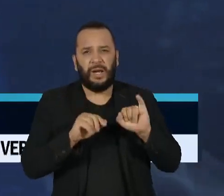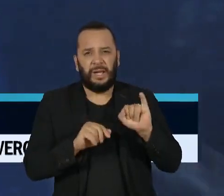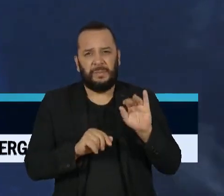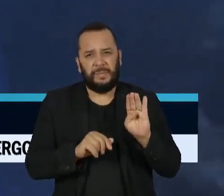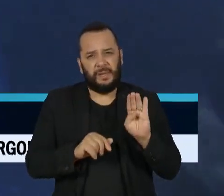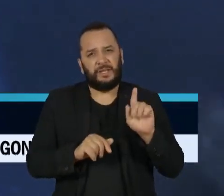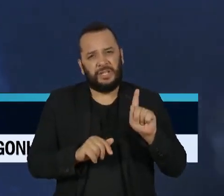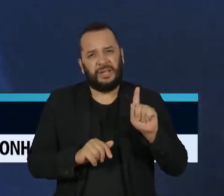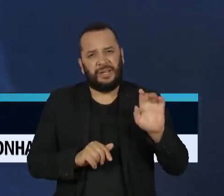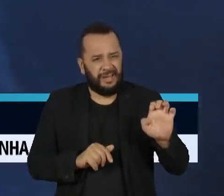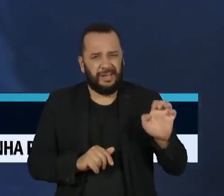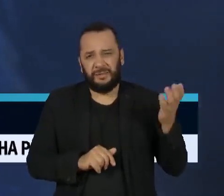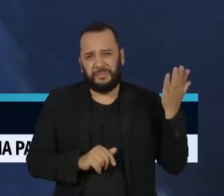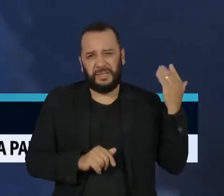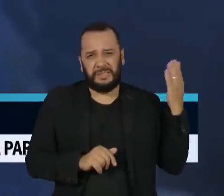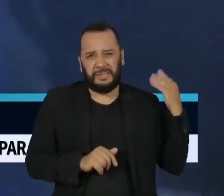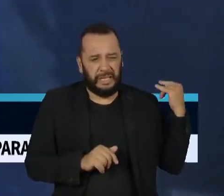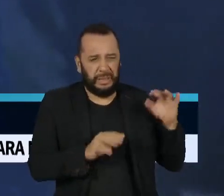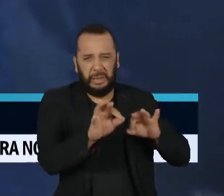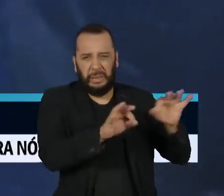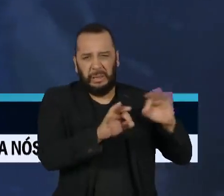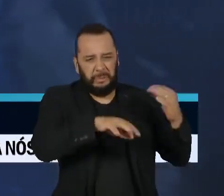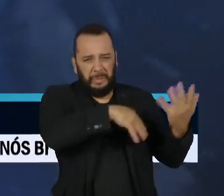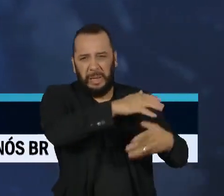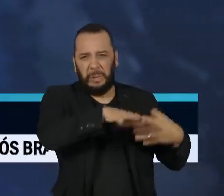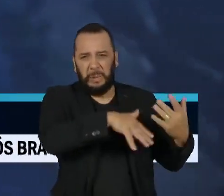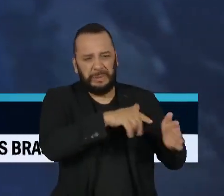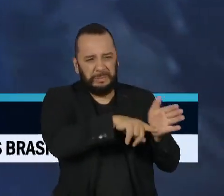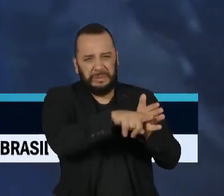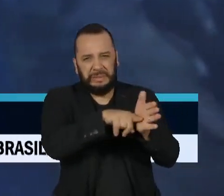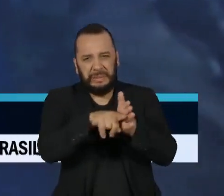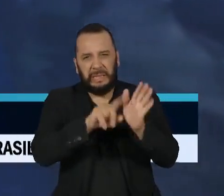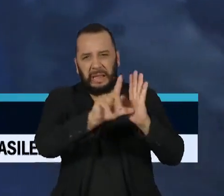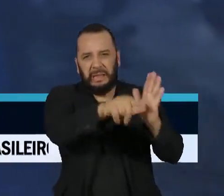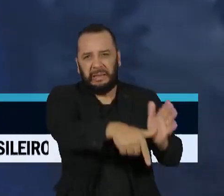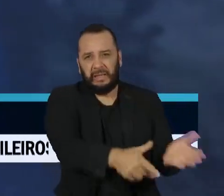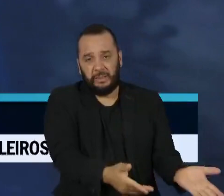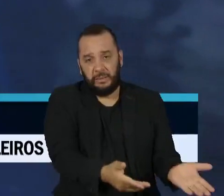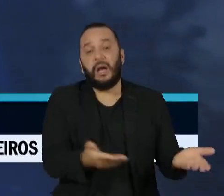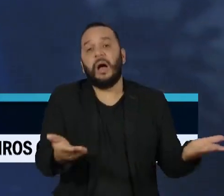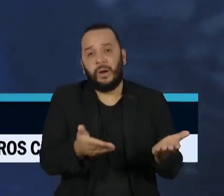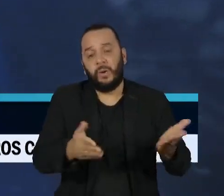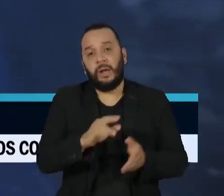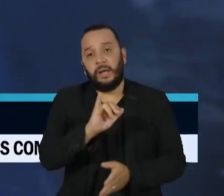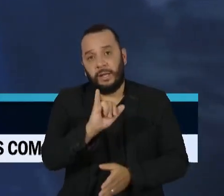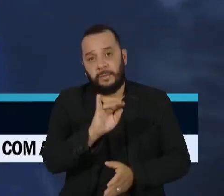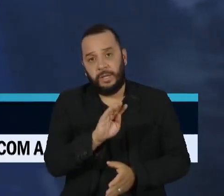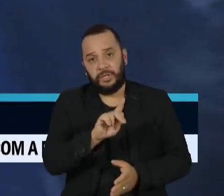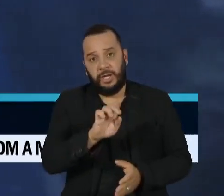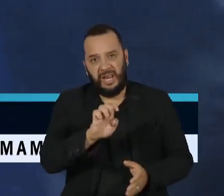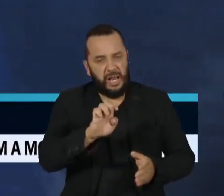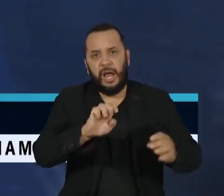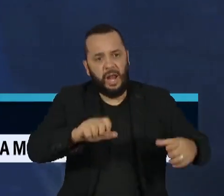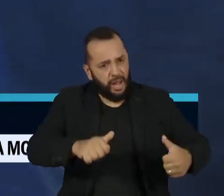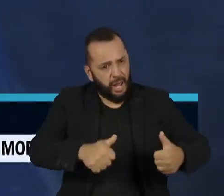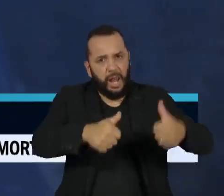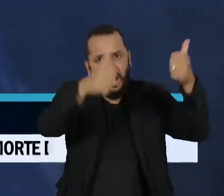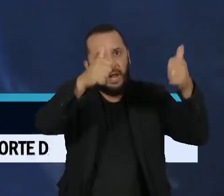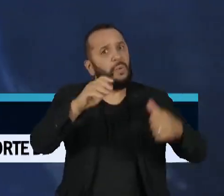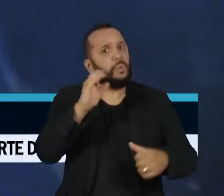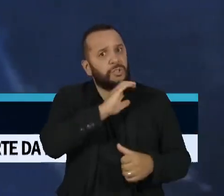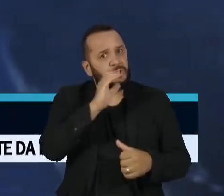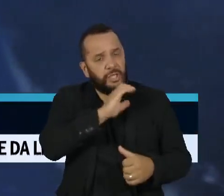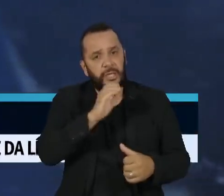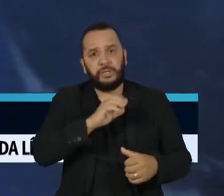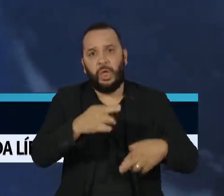passada com atraso na realização do censo afirmando que a recuperação de IBGE é urgente e inadiável a